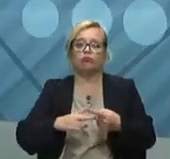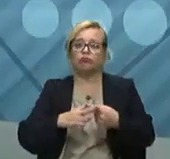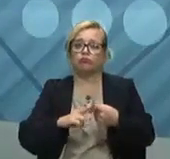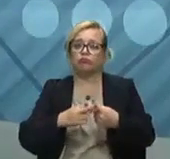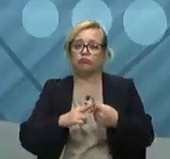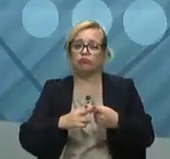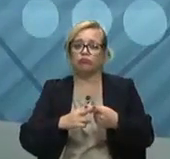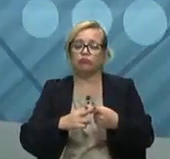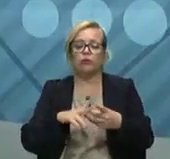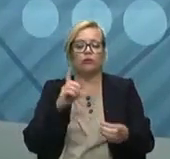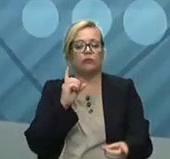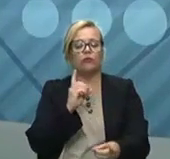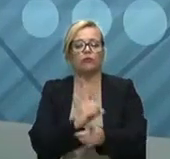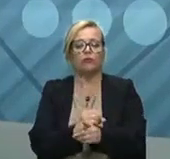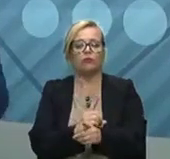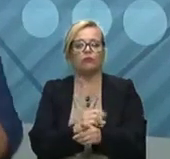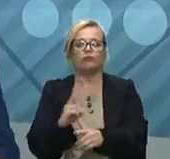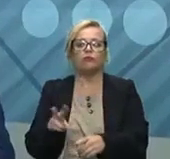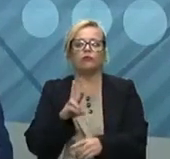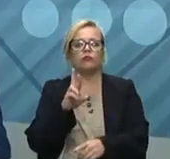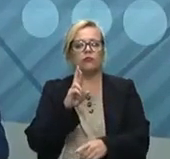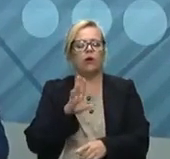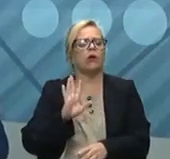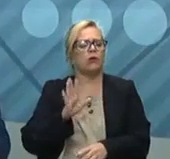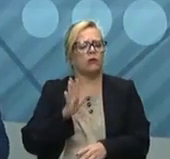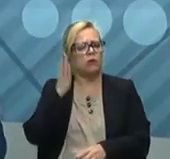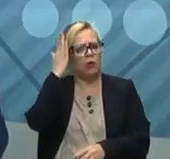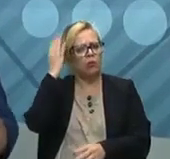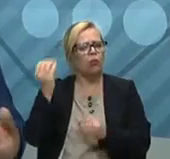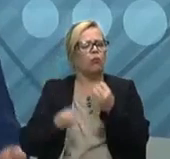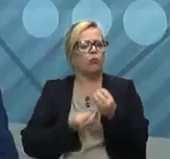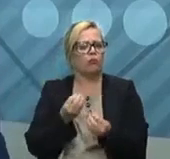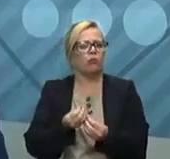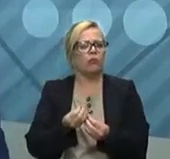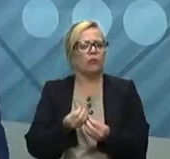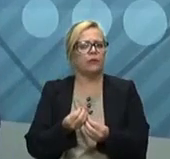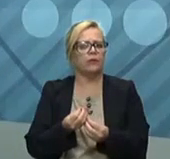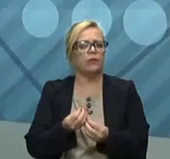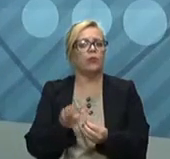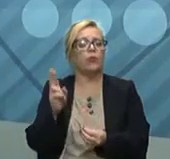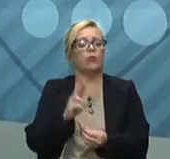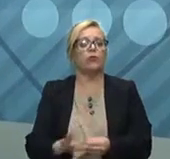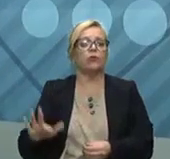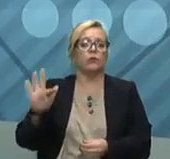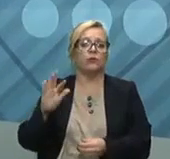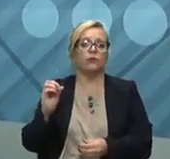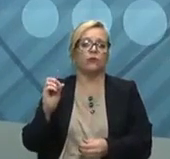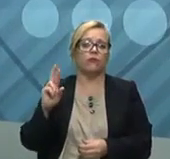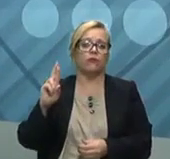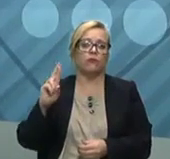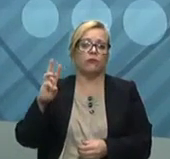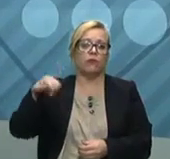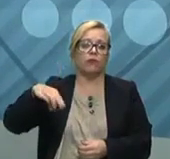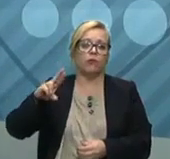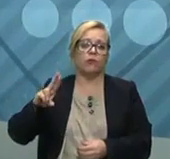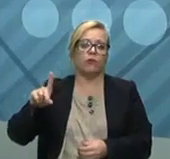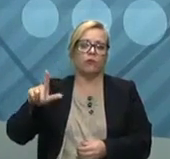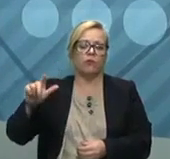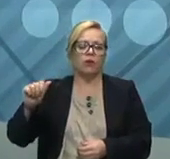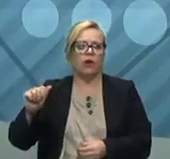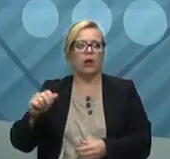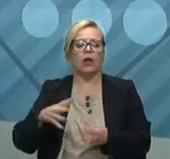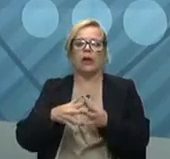para chegar no valor de R. Então, você já sabe como chegar no valor de R por meio da fórmula, que muitas vezes é